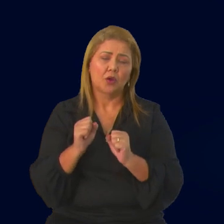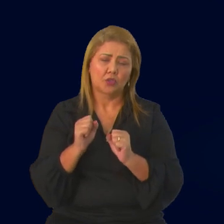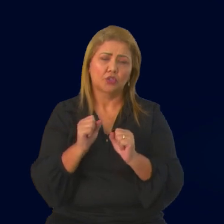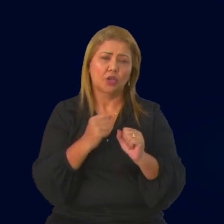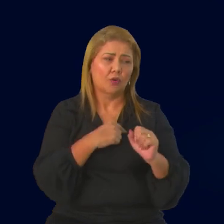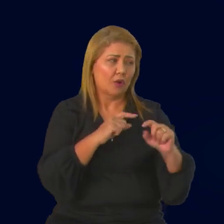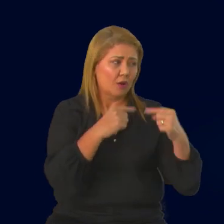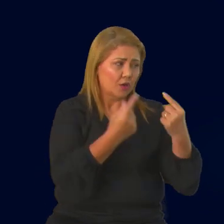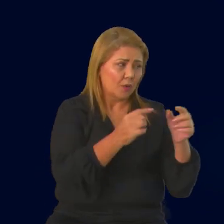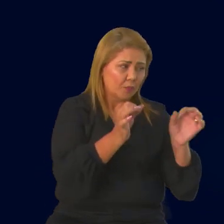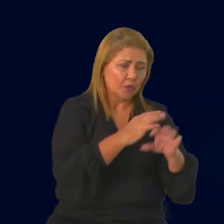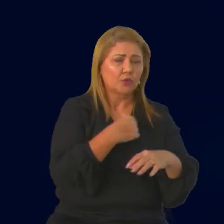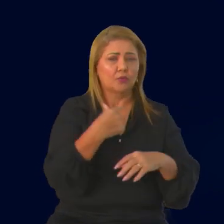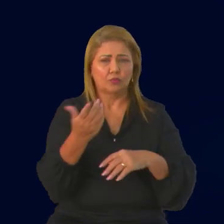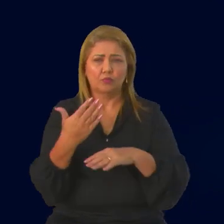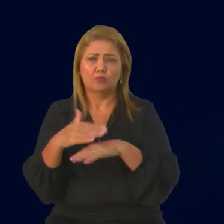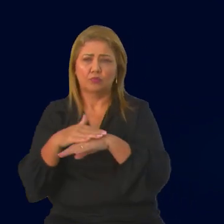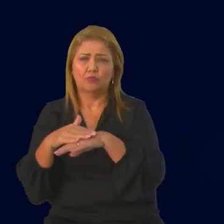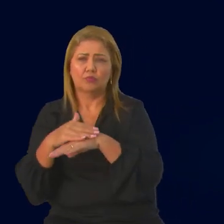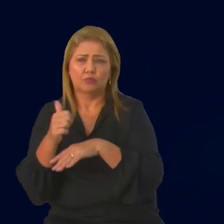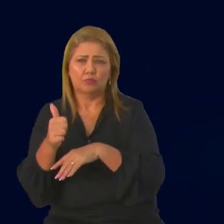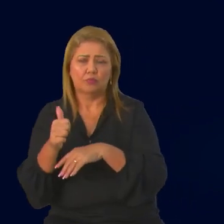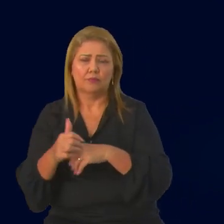essa reunião.